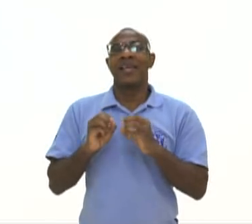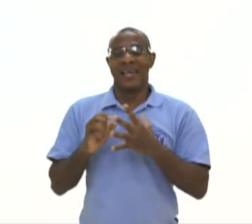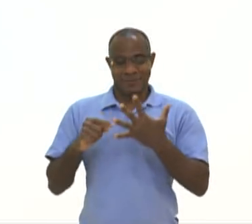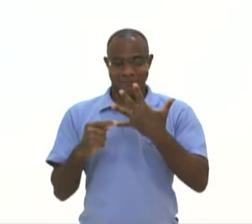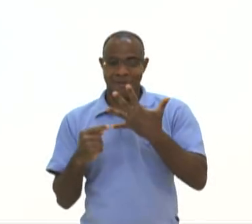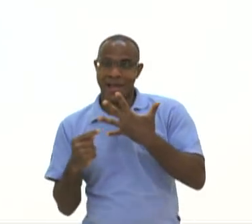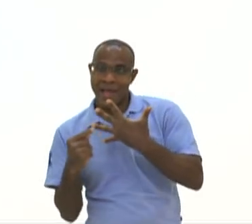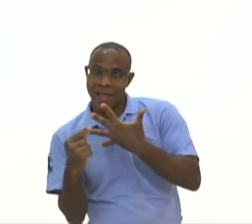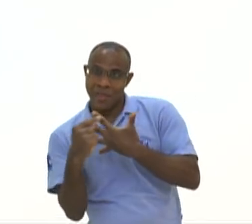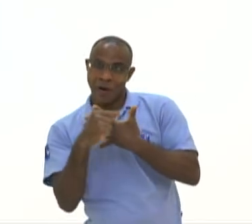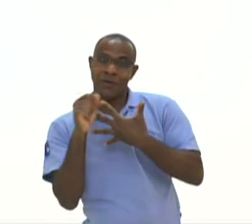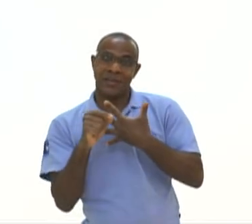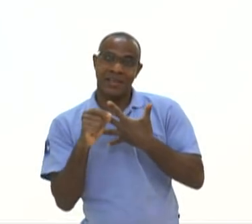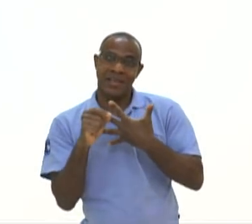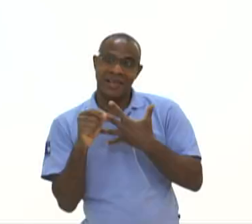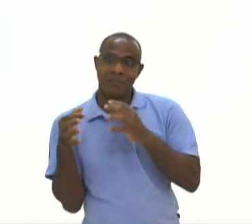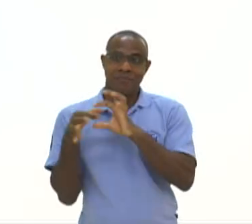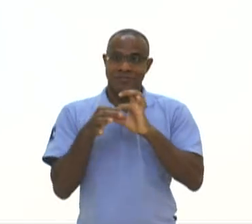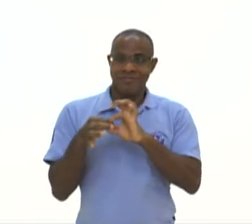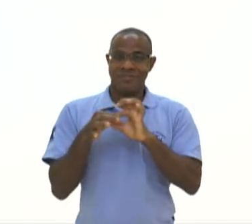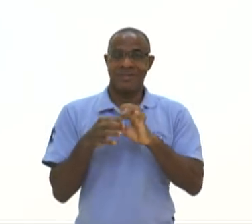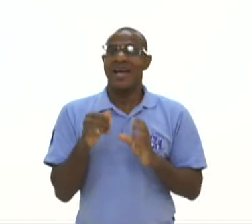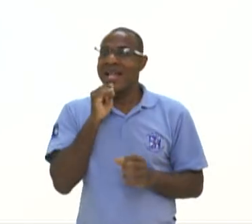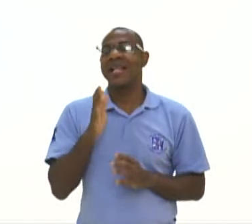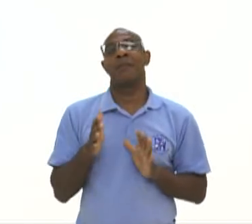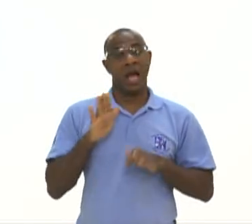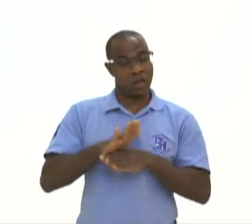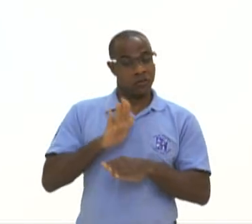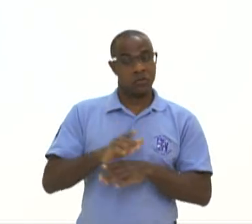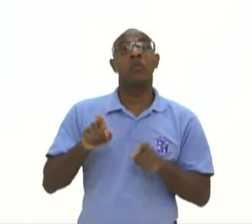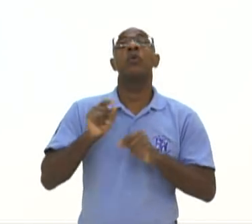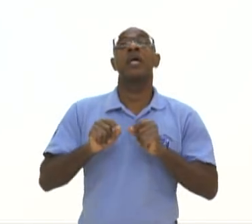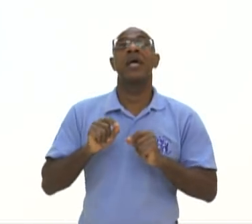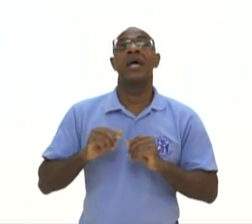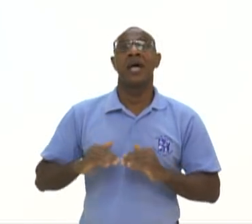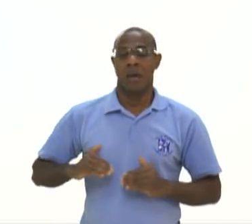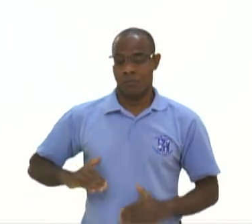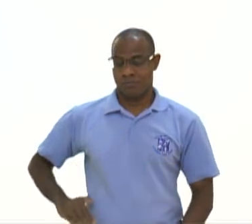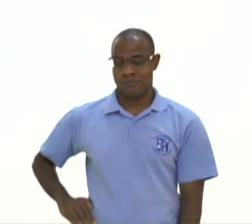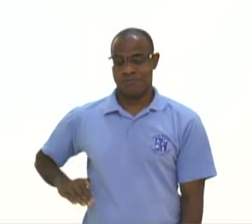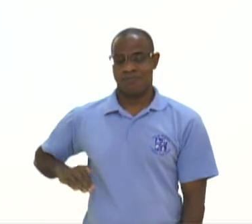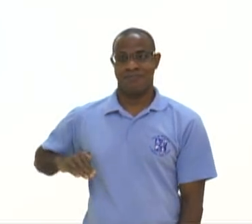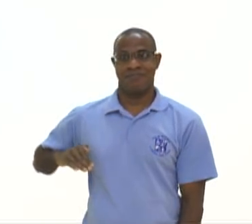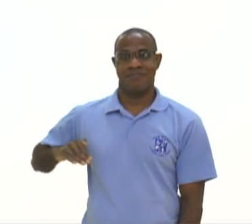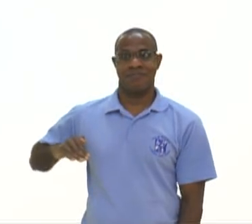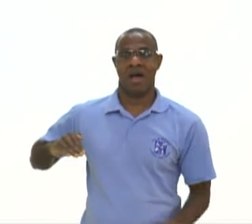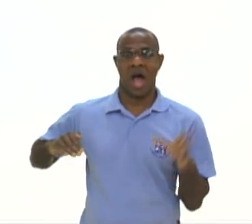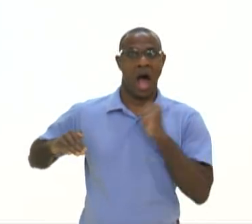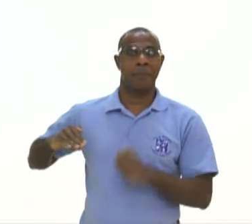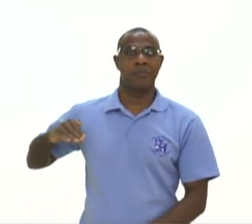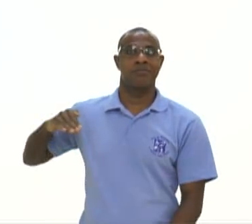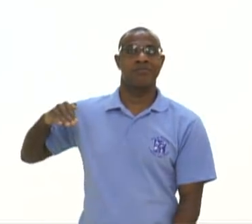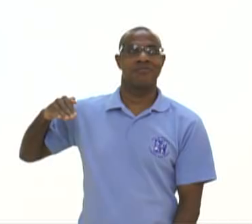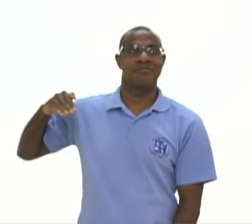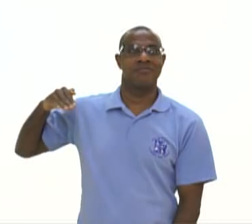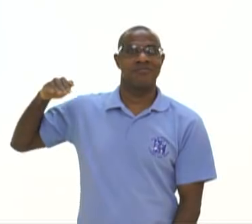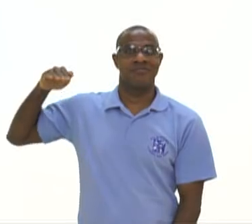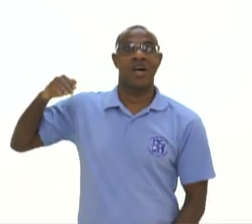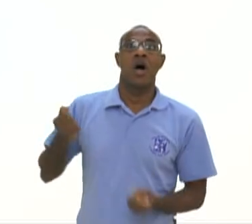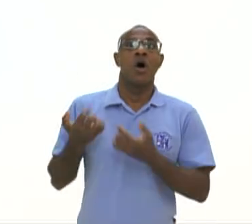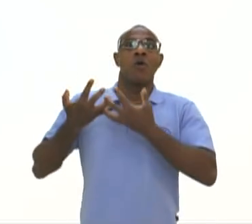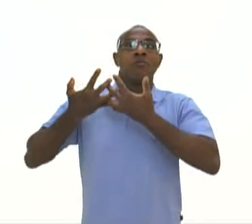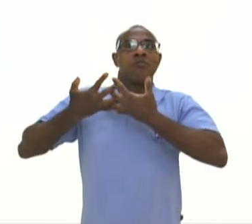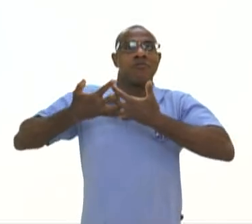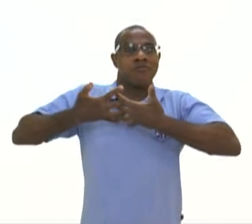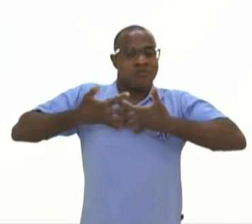corpo. Por exemplo, o nosso crescimento, a velocidade desse crescimento, o metabolismo,